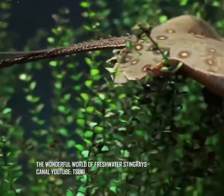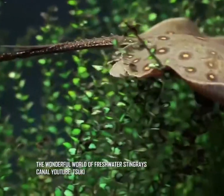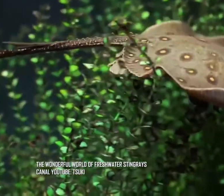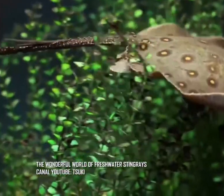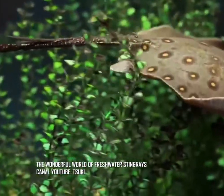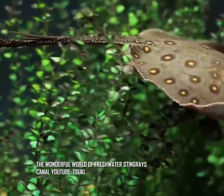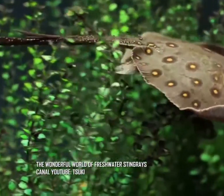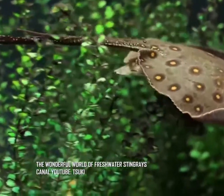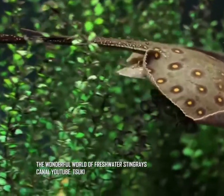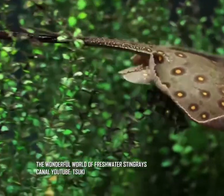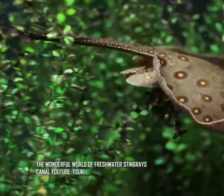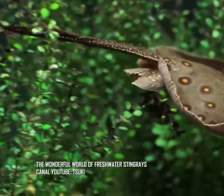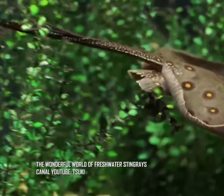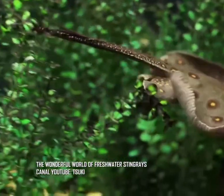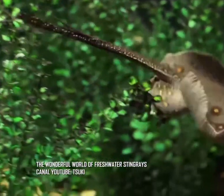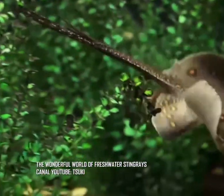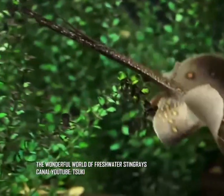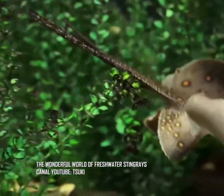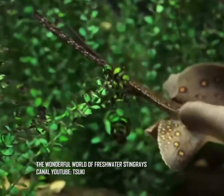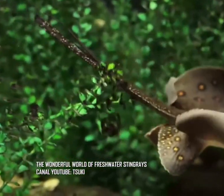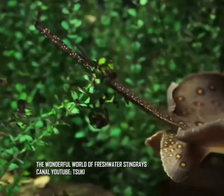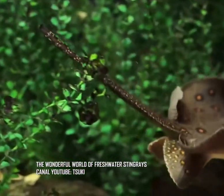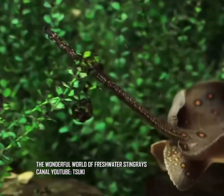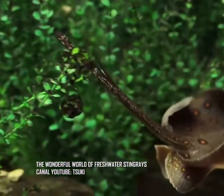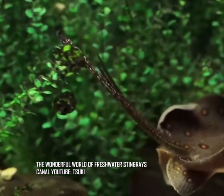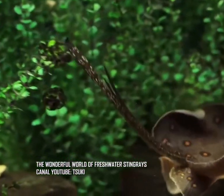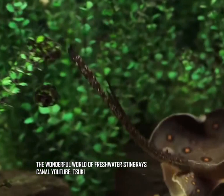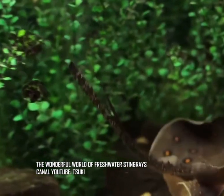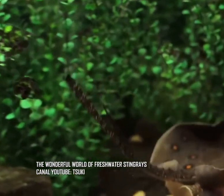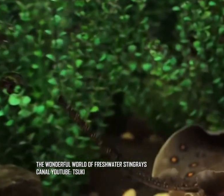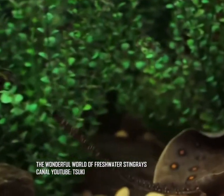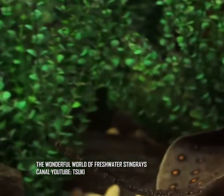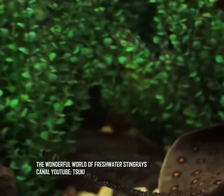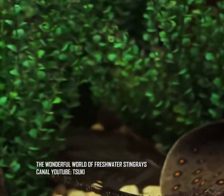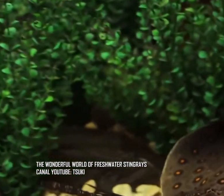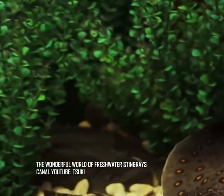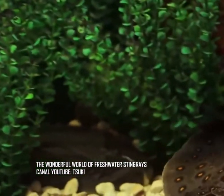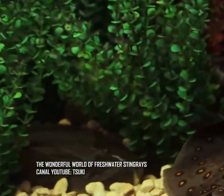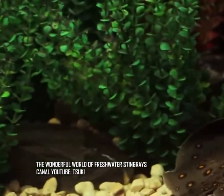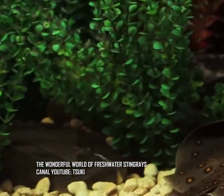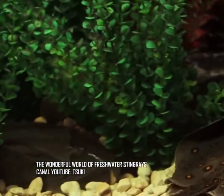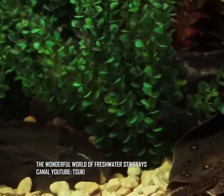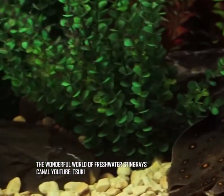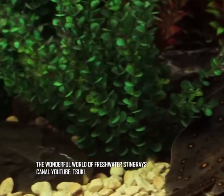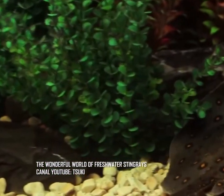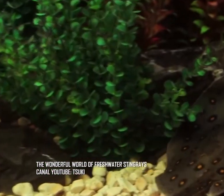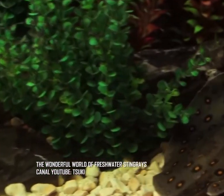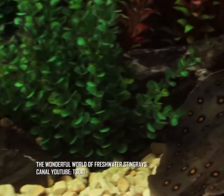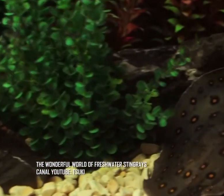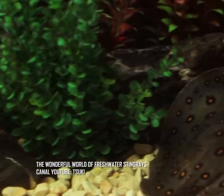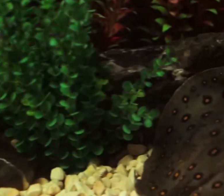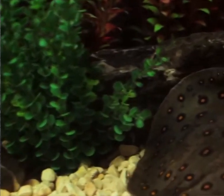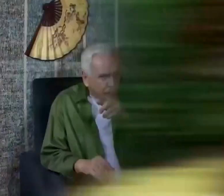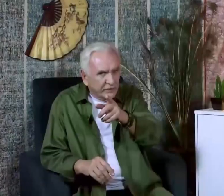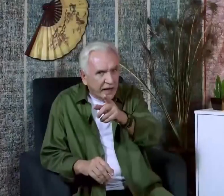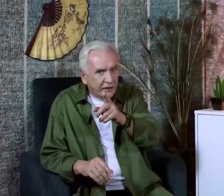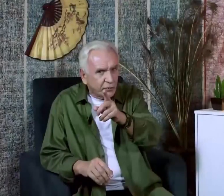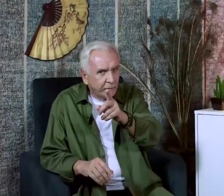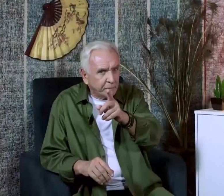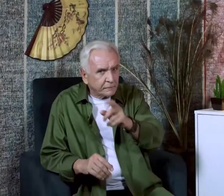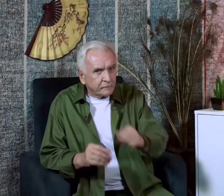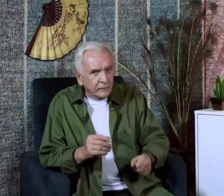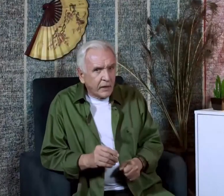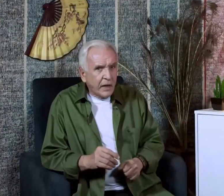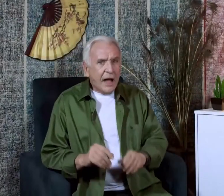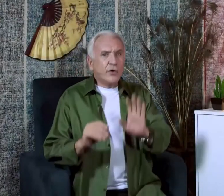antídoto, até porque, em uma mesma espécie, a composição da toxina pode mudar em diferentes animais. Tome